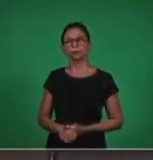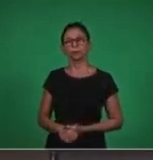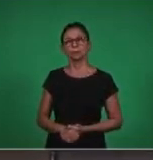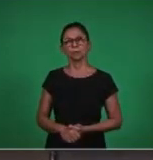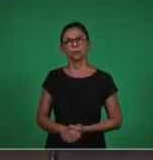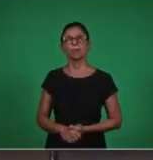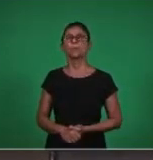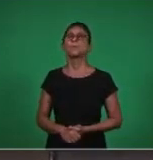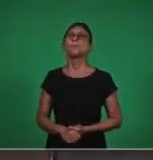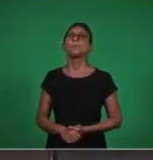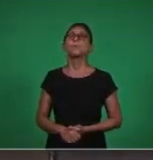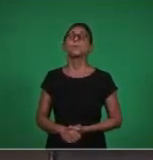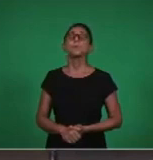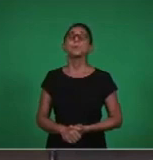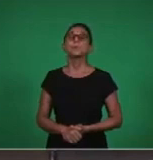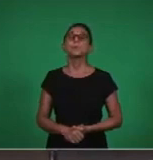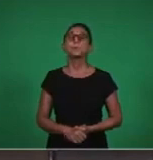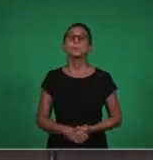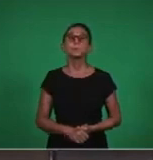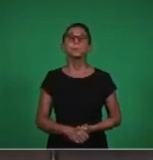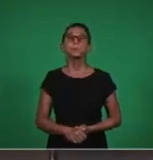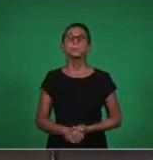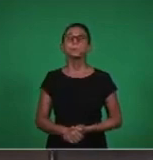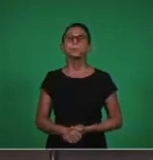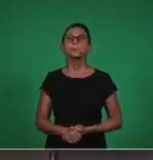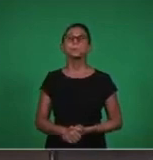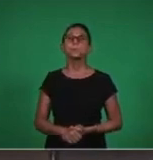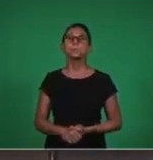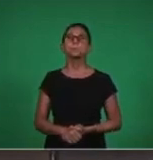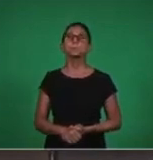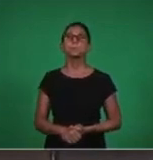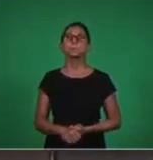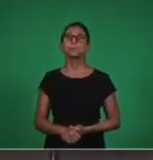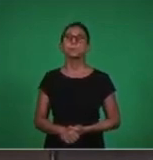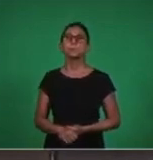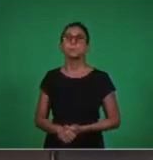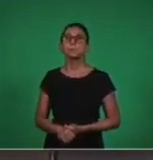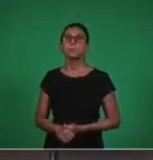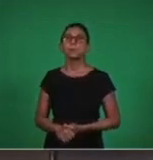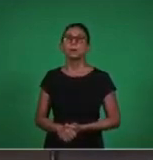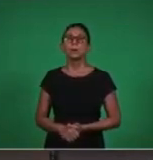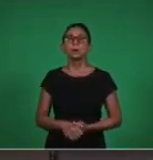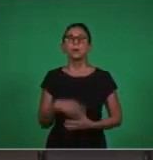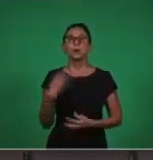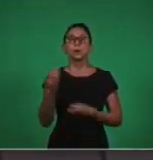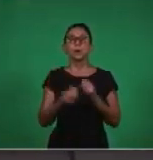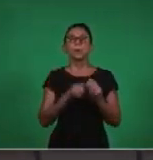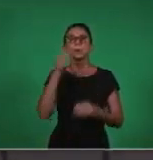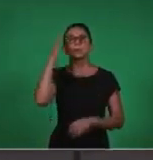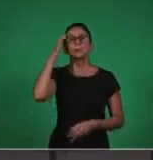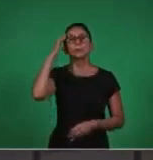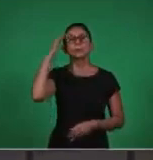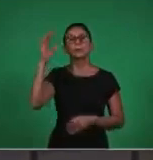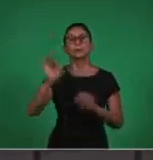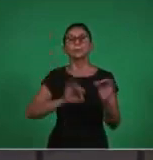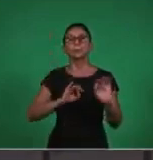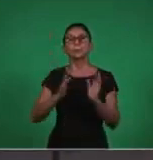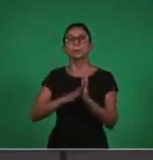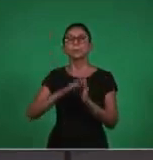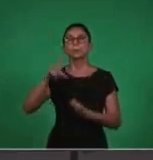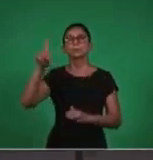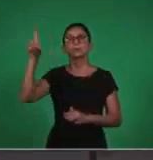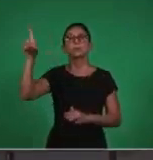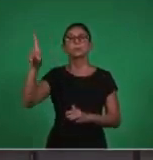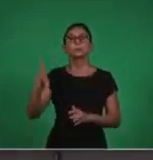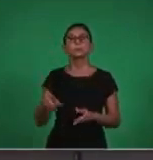qual a melhor forma que nós temos para entender o projeto de Deus? É